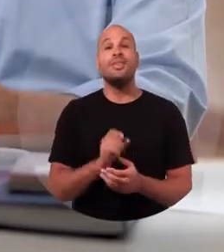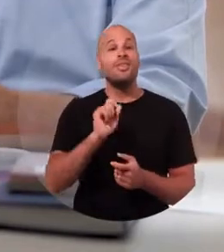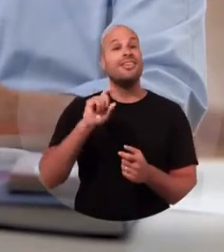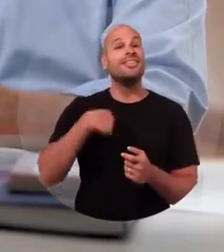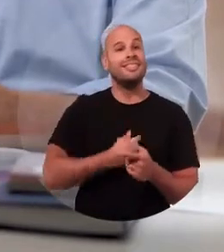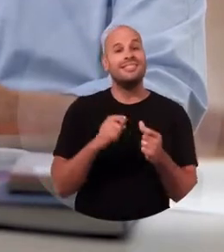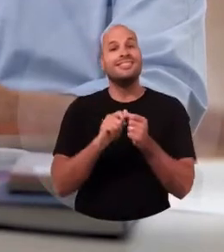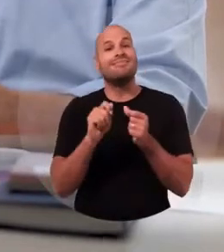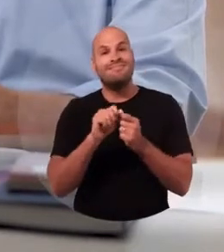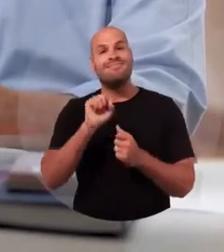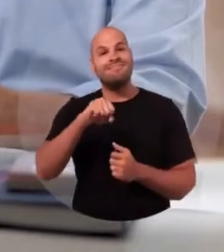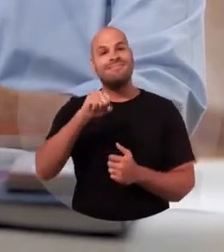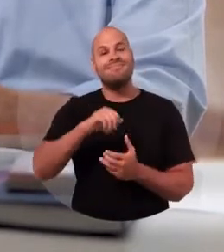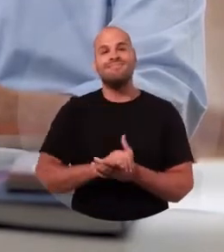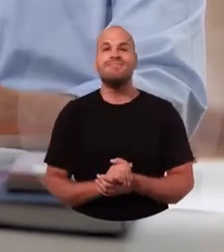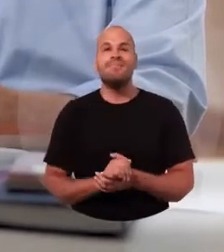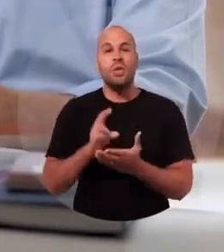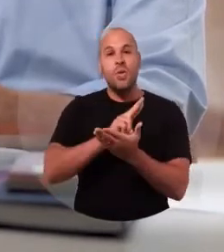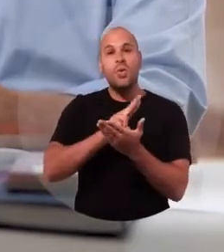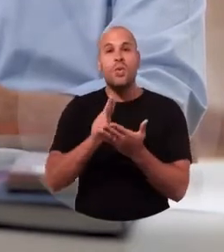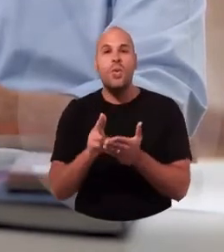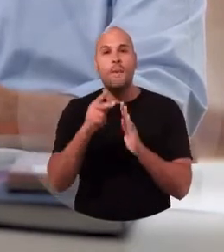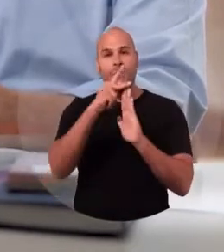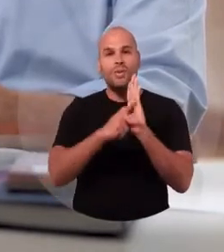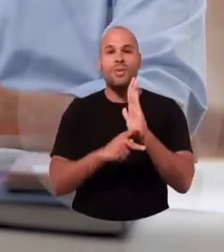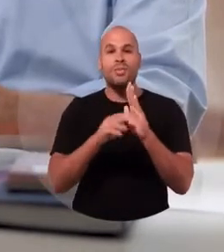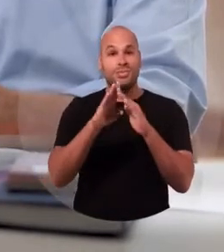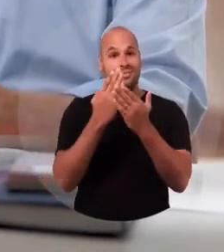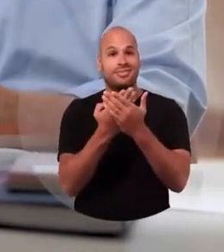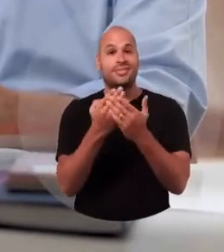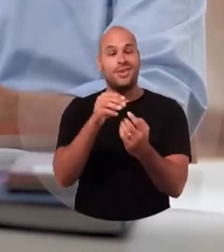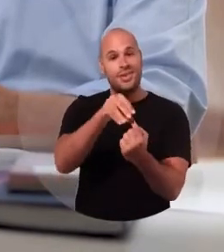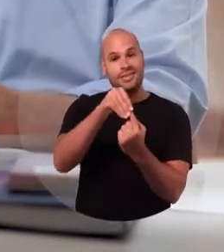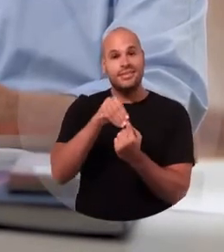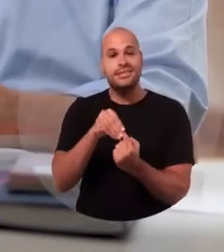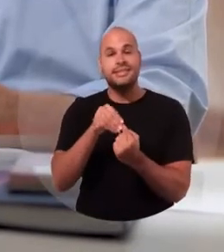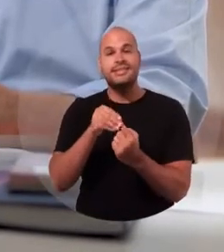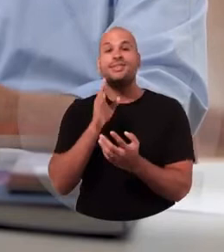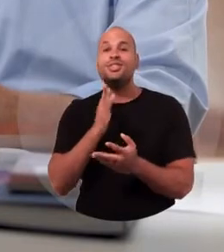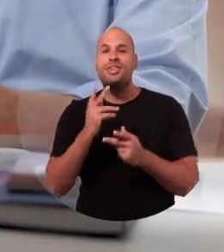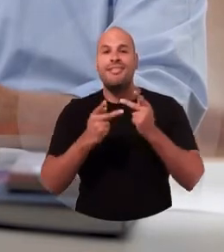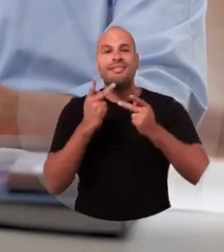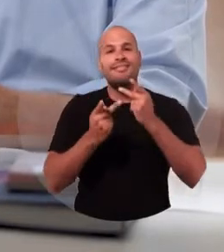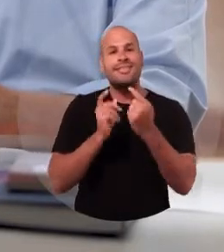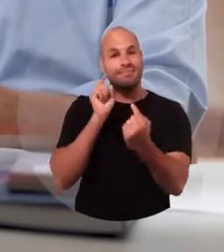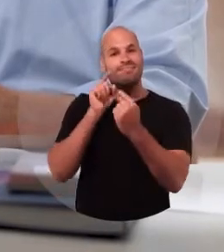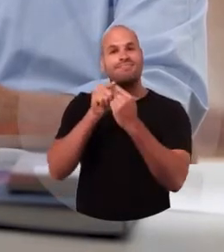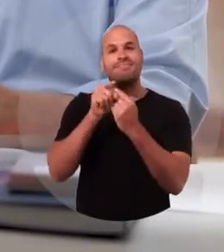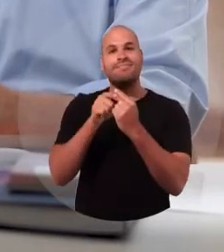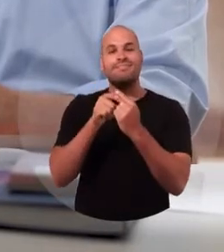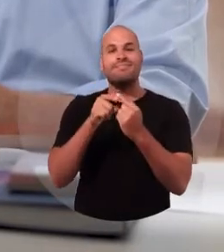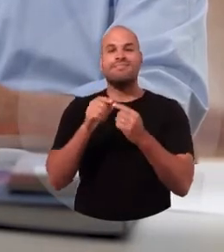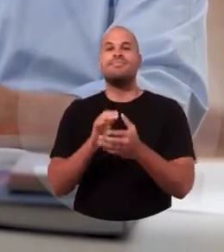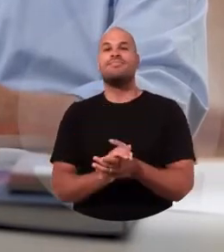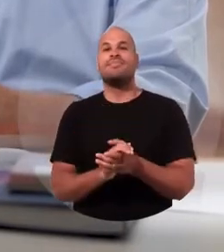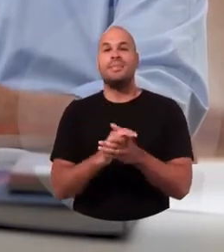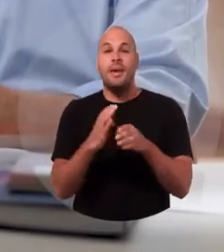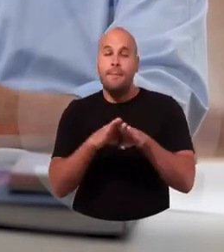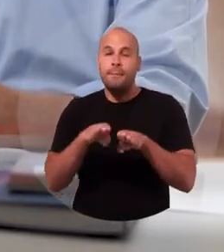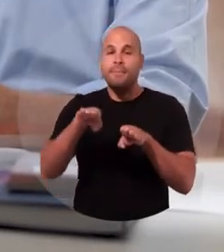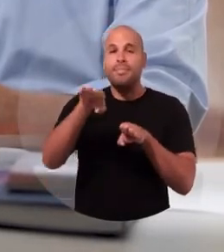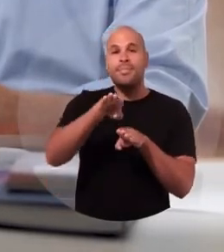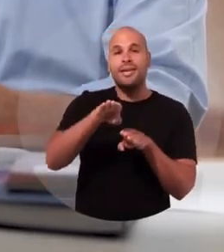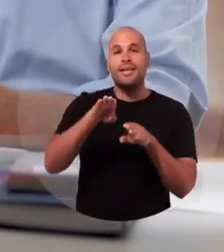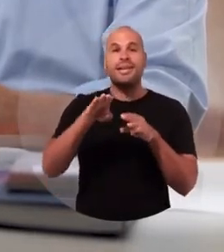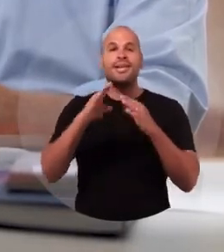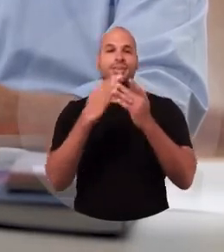acolhedor. E foi o que nós fizemos. O nome do programa Escola Digna já diz o seu objetivo: superar as escolas